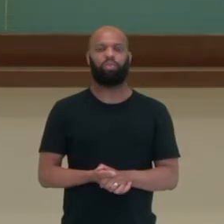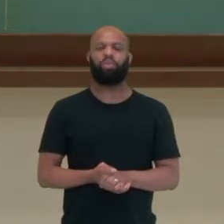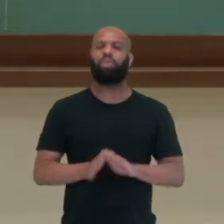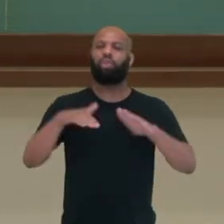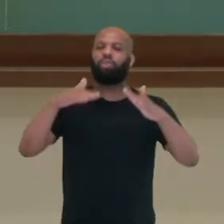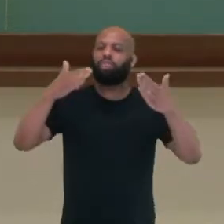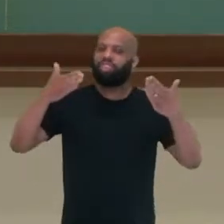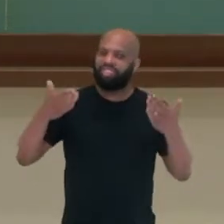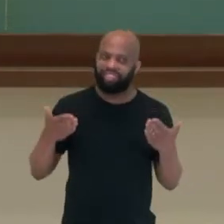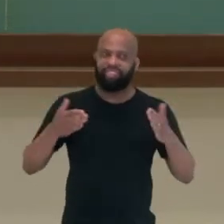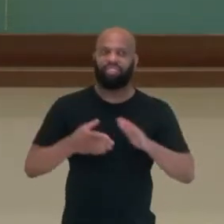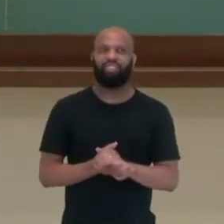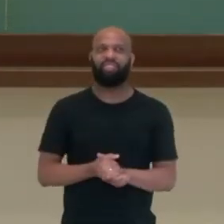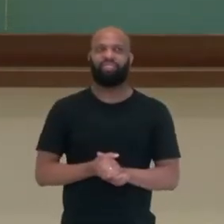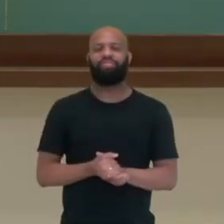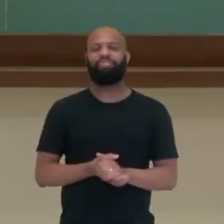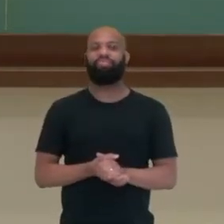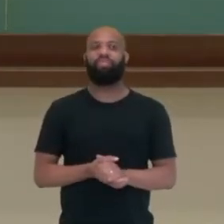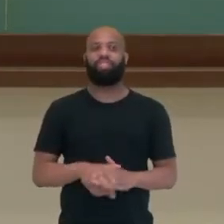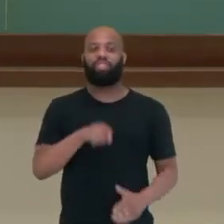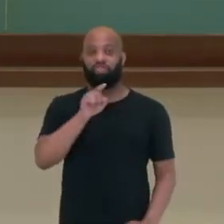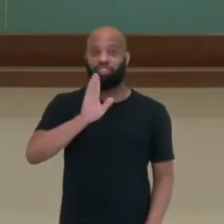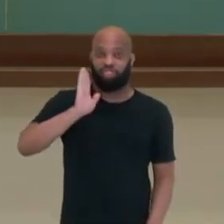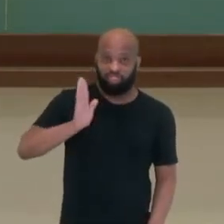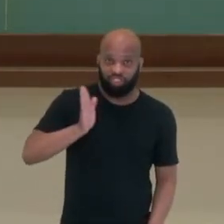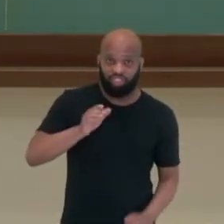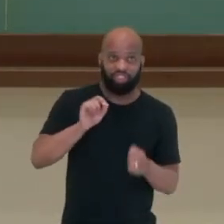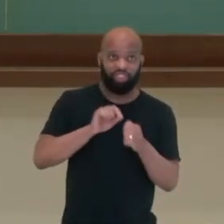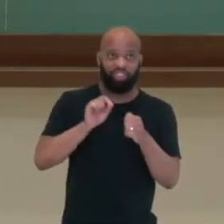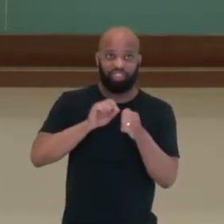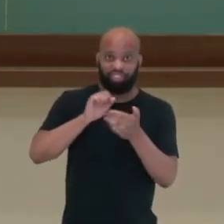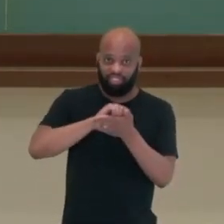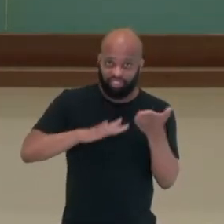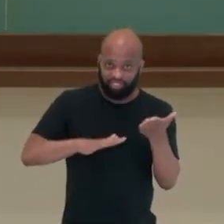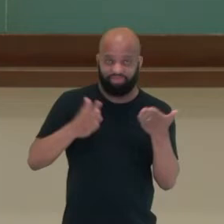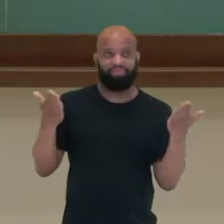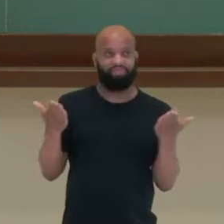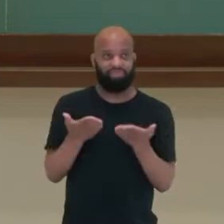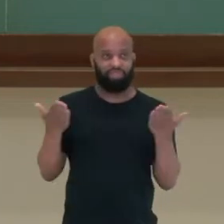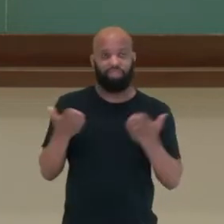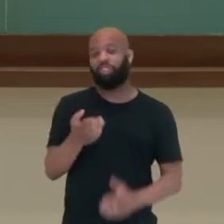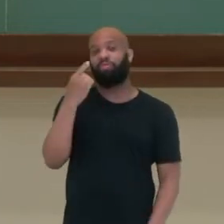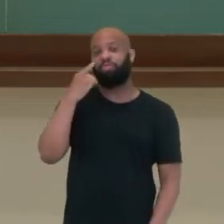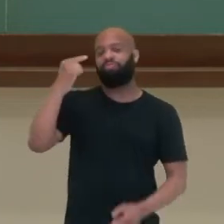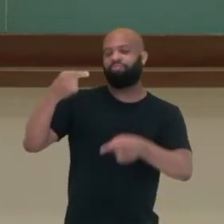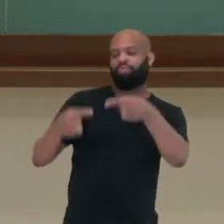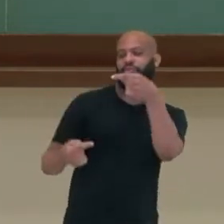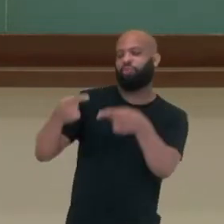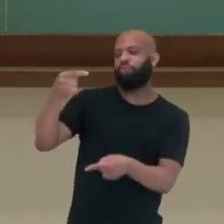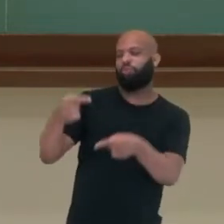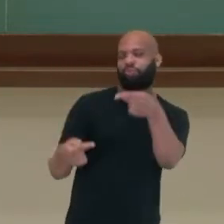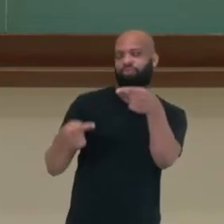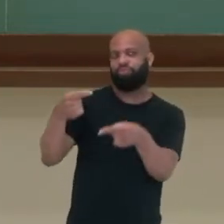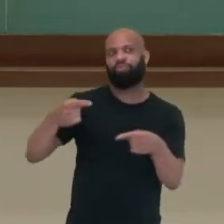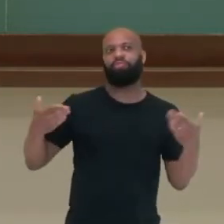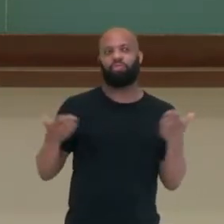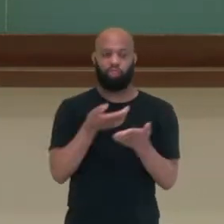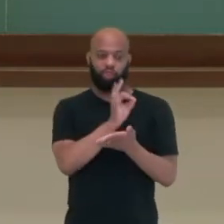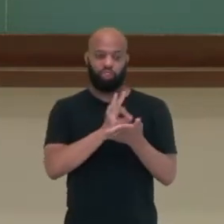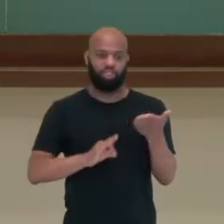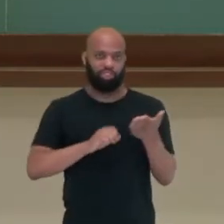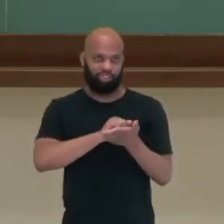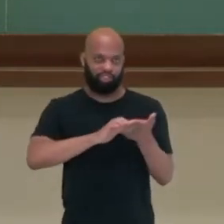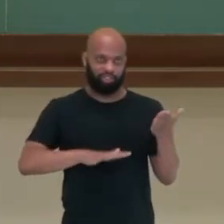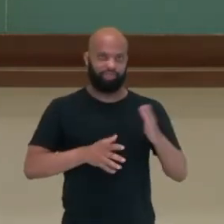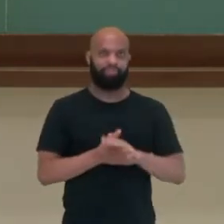E aí, meu querido e minha querida, já resolveram o exercício? Vamos então discutir, vamos corrigir o